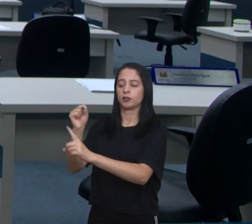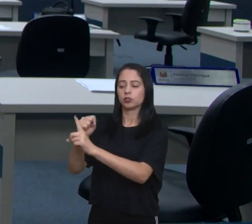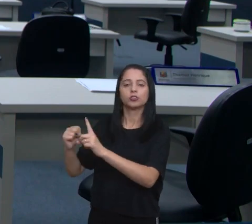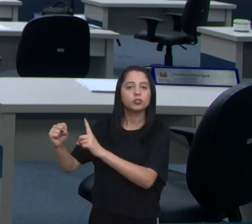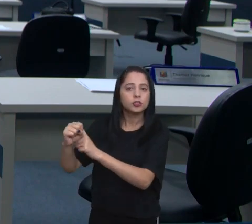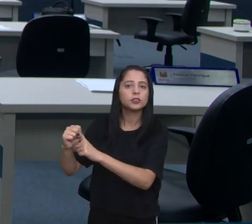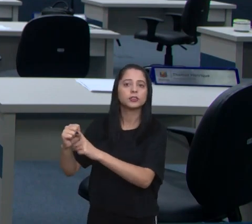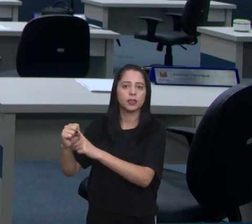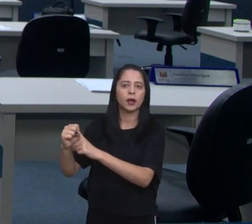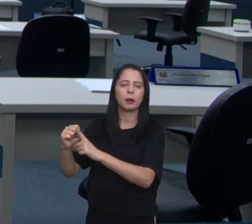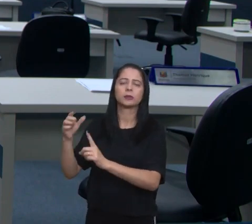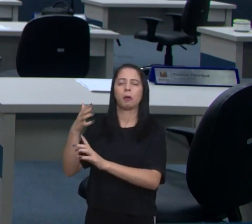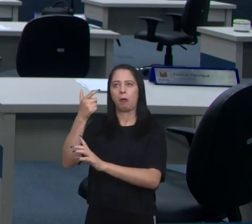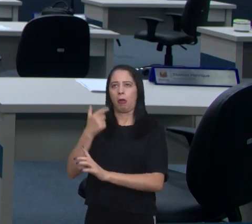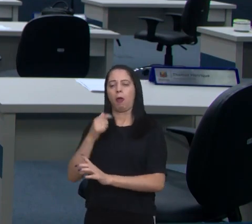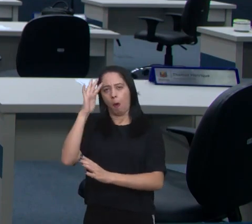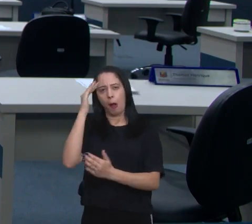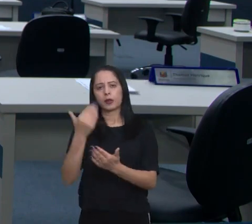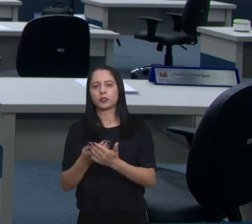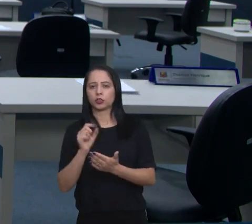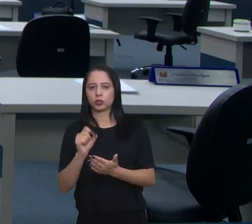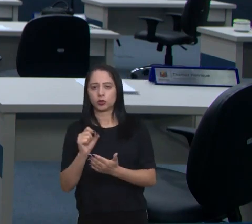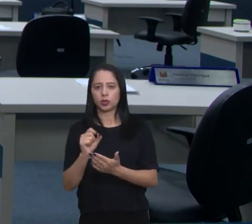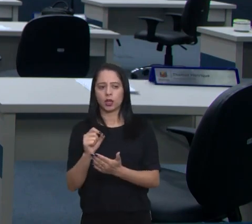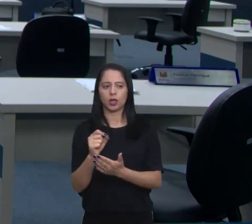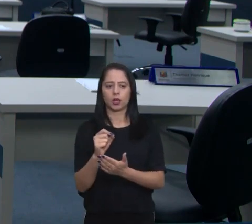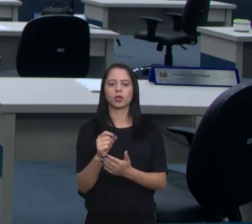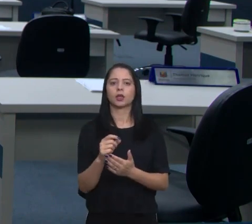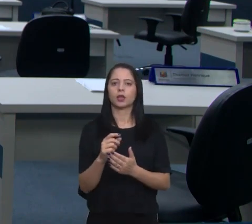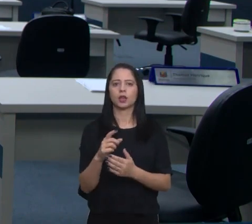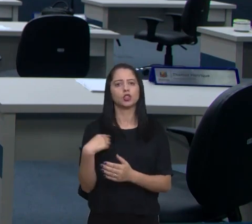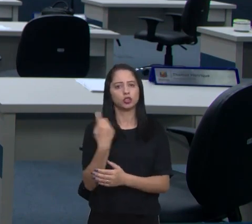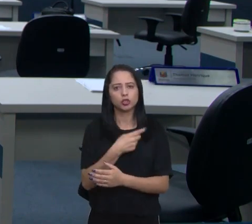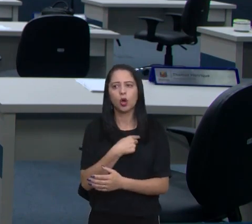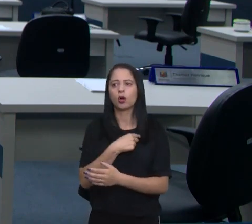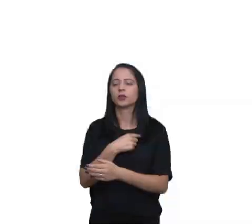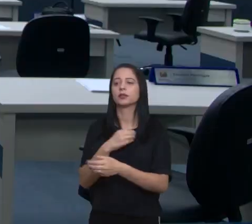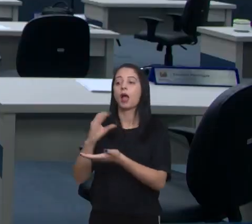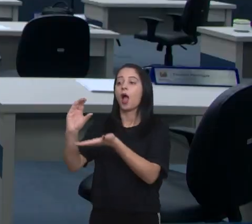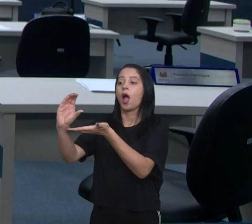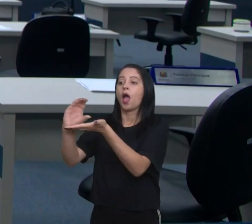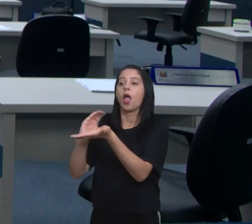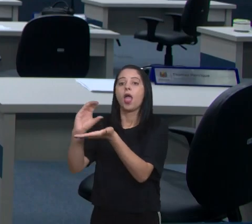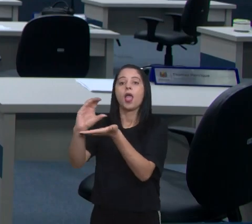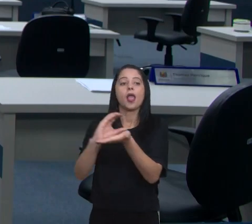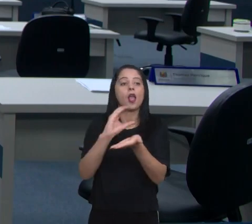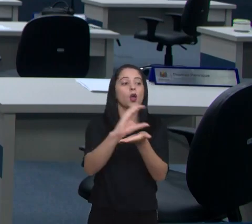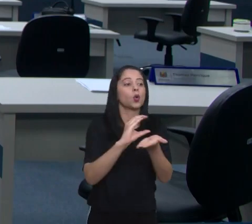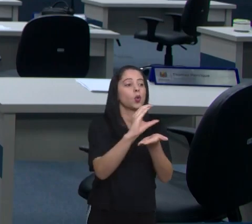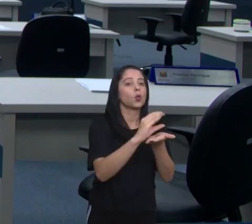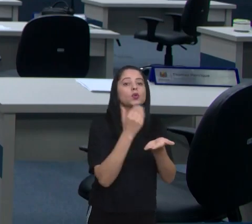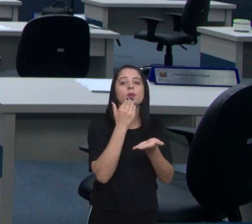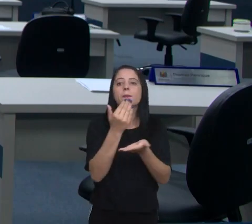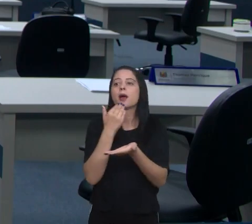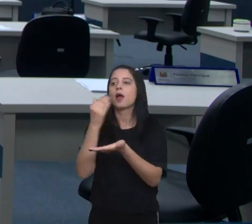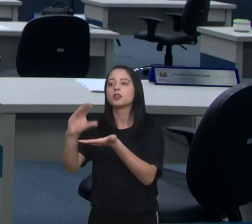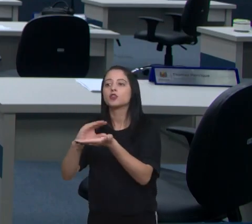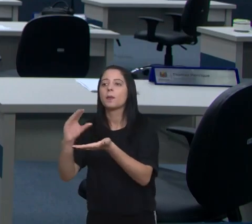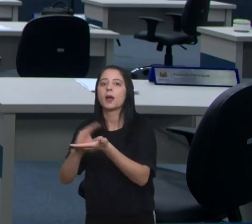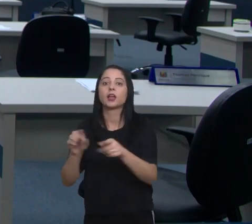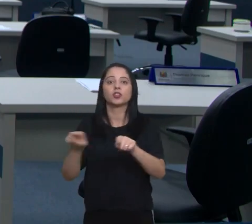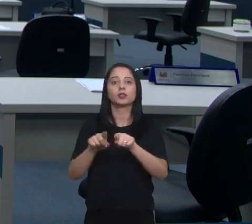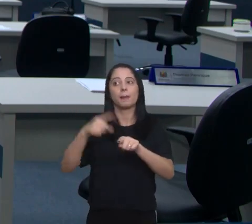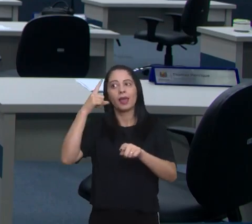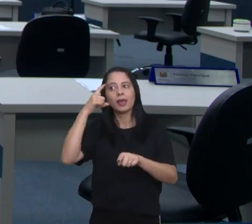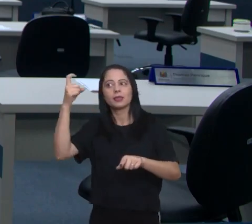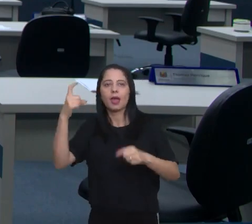igualdade social. Então, acredito que a Câmara tem muito a contribuir. Estaremos buscando recursos,